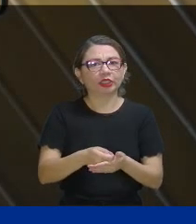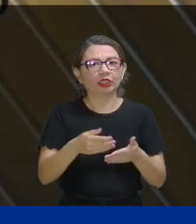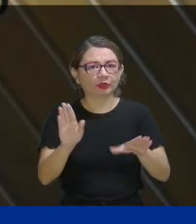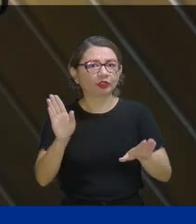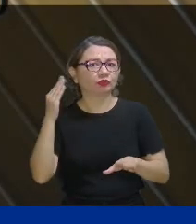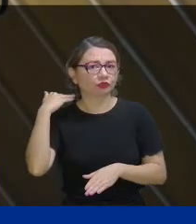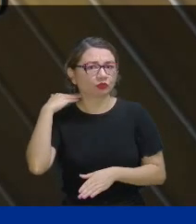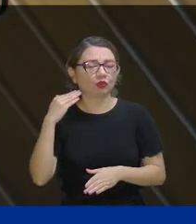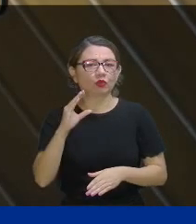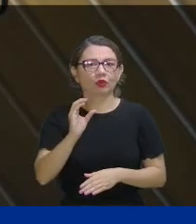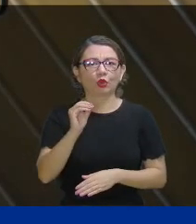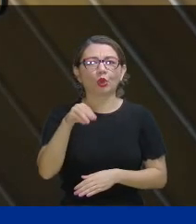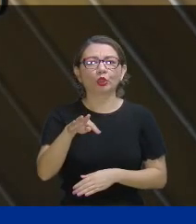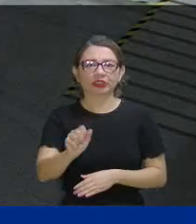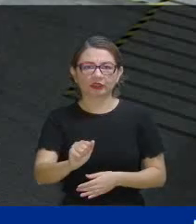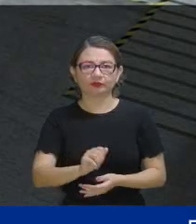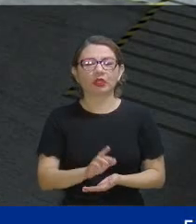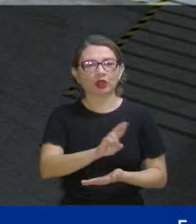É o relatório, presidente.